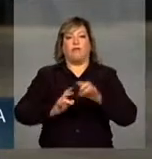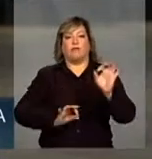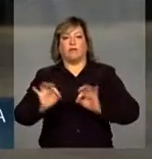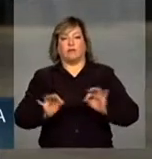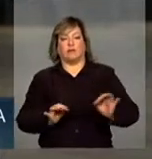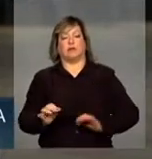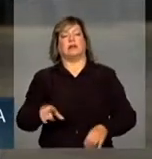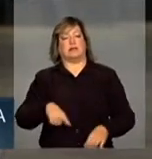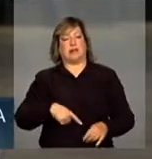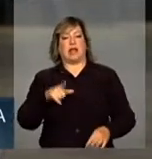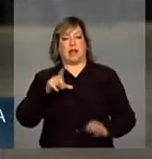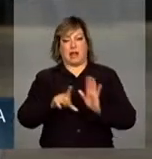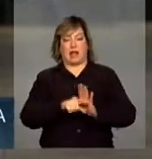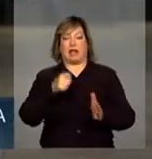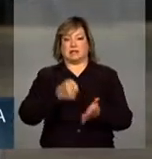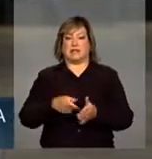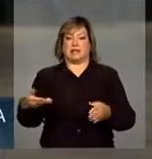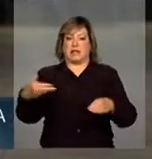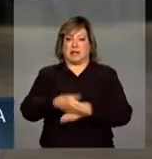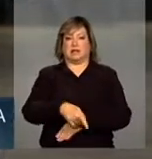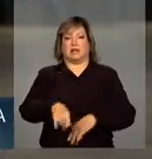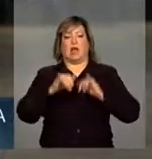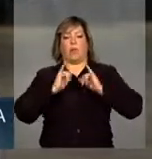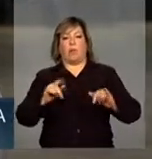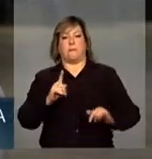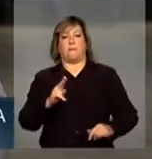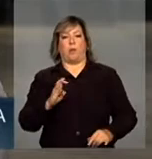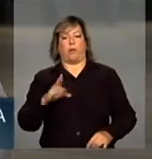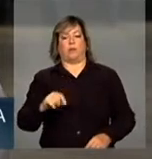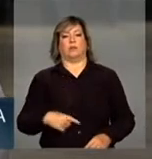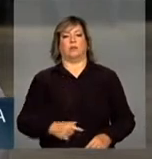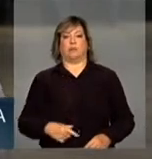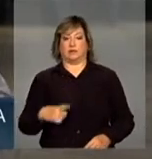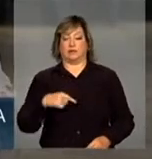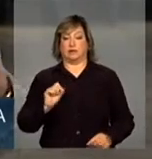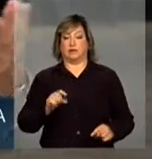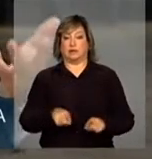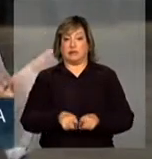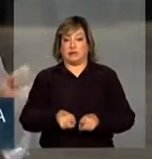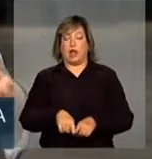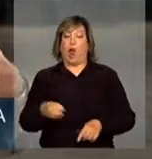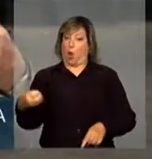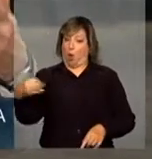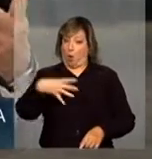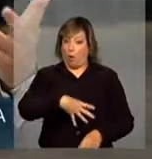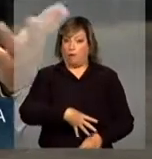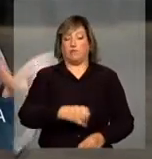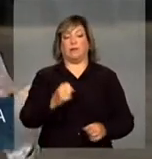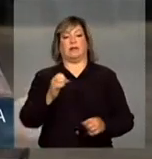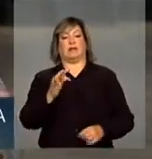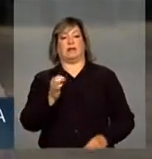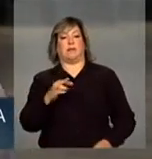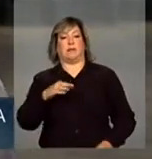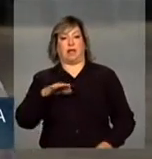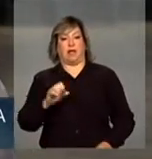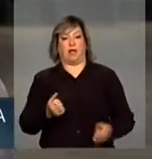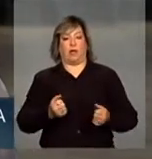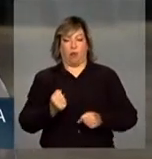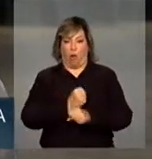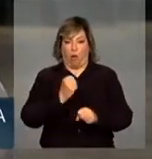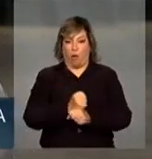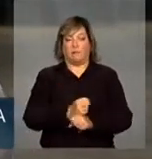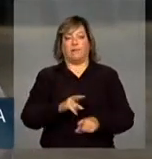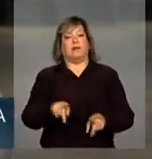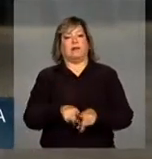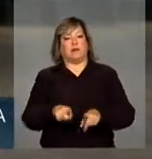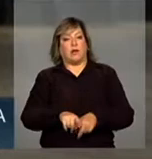público. Pedido para ampliar terminais também, e para novos terminais. Que já existem.